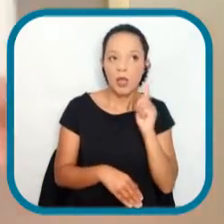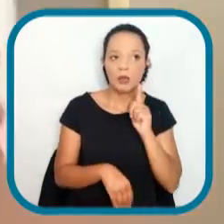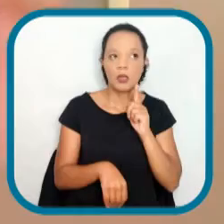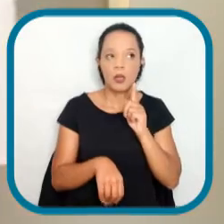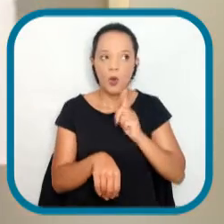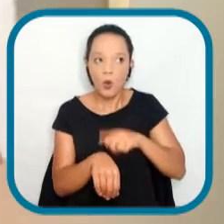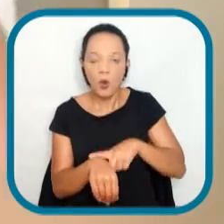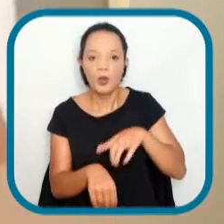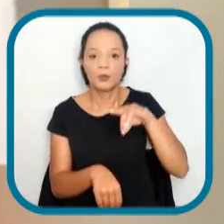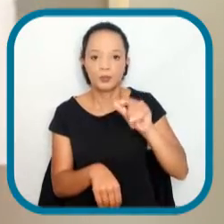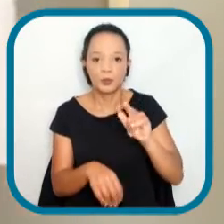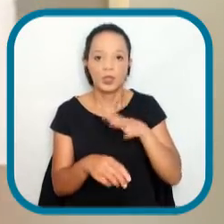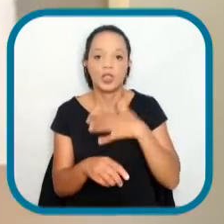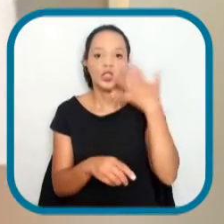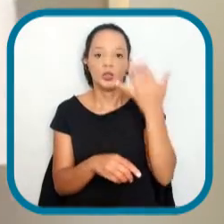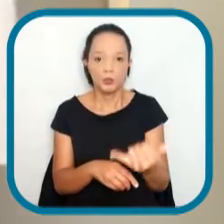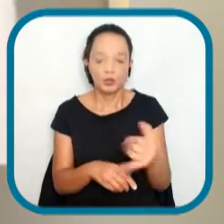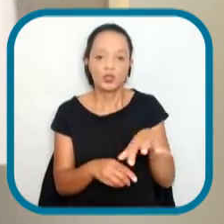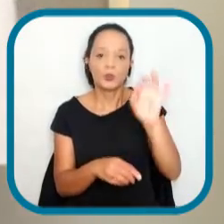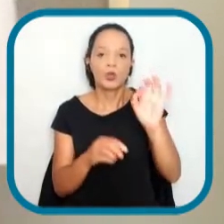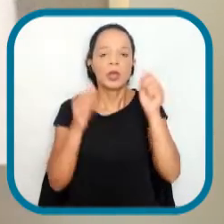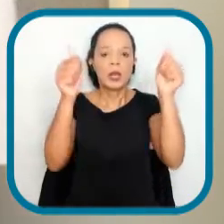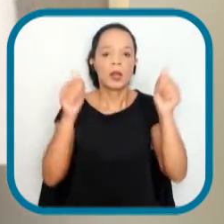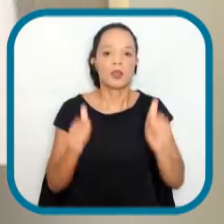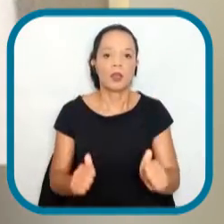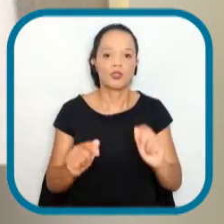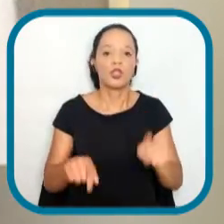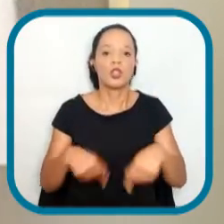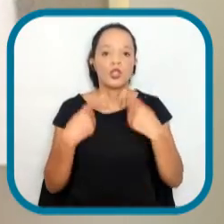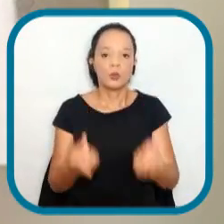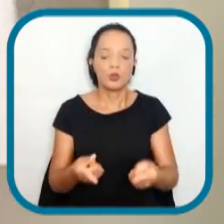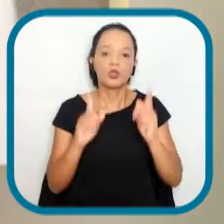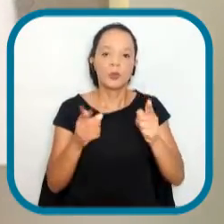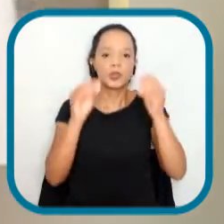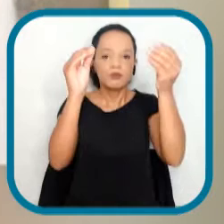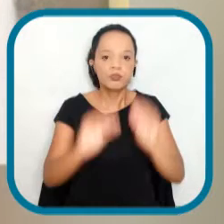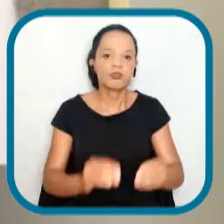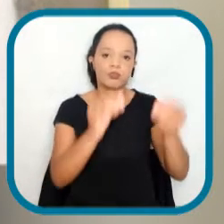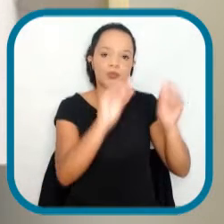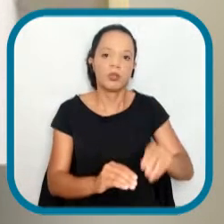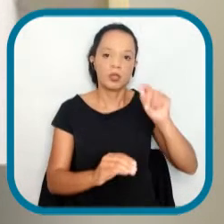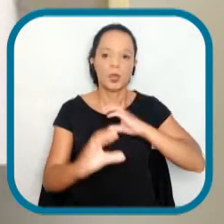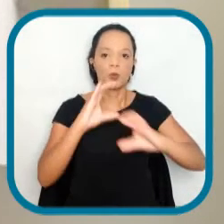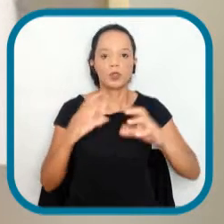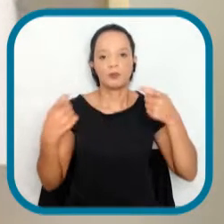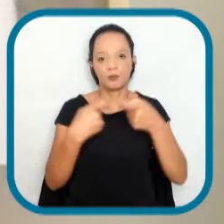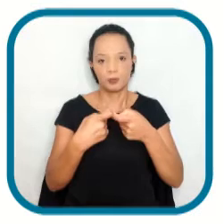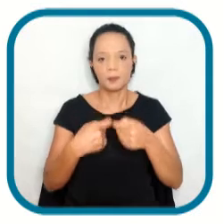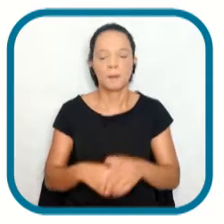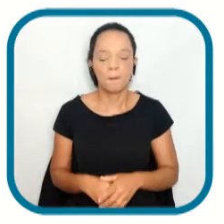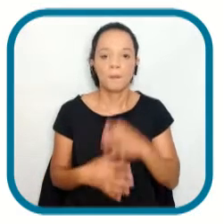data, hora e local. A seguir é feita a seleção do cartaz, a seguir começa-se a trabalhar o manifesto e toda a comunicação vem